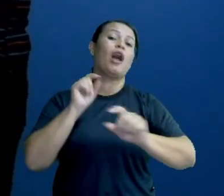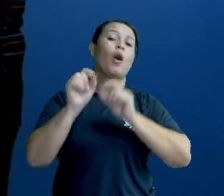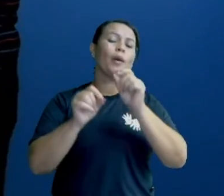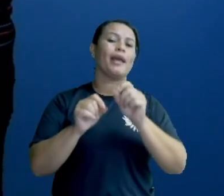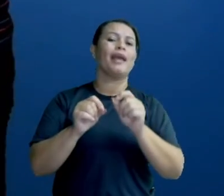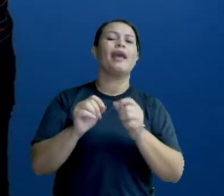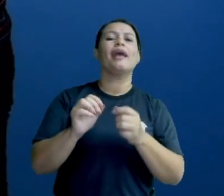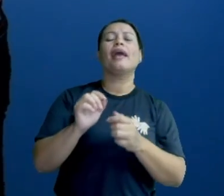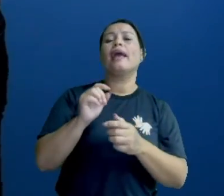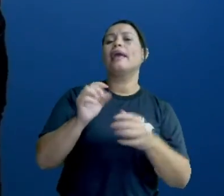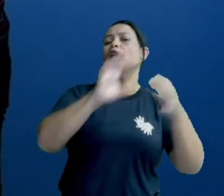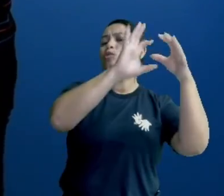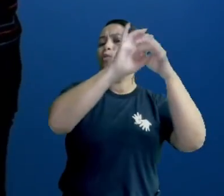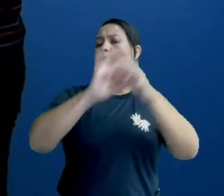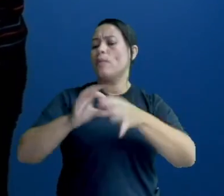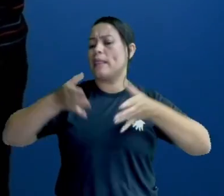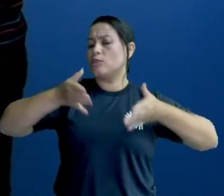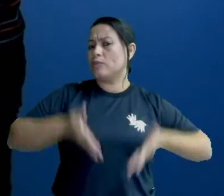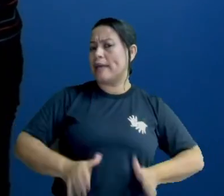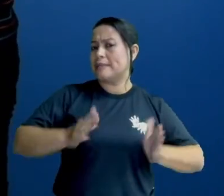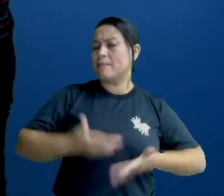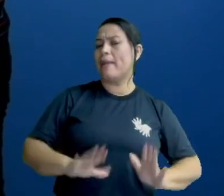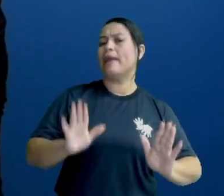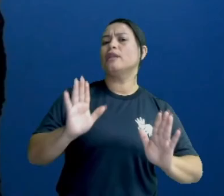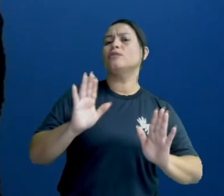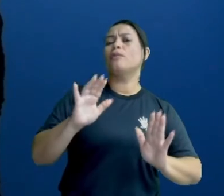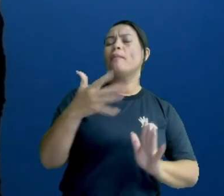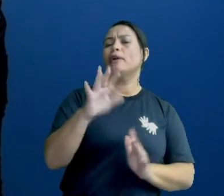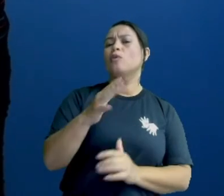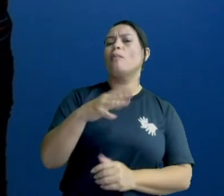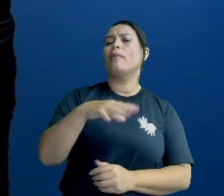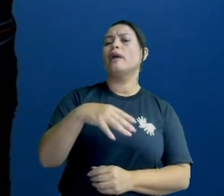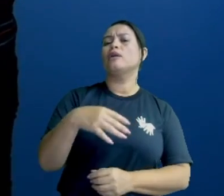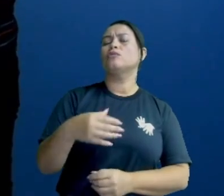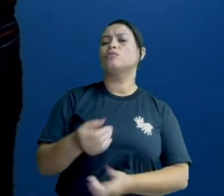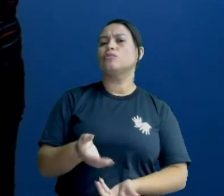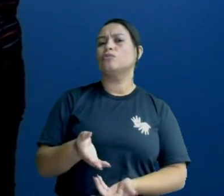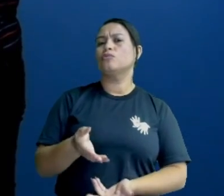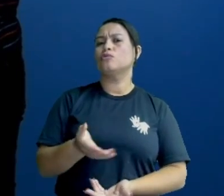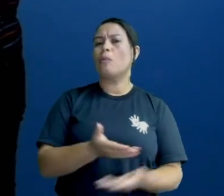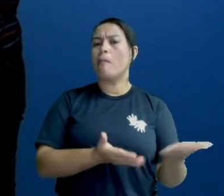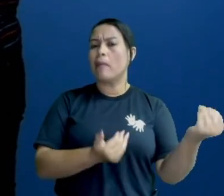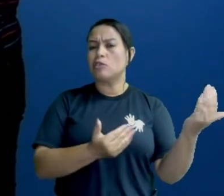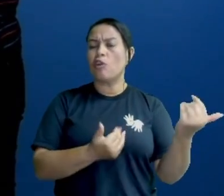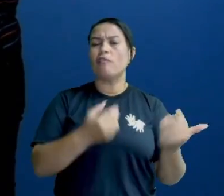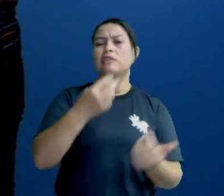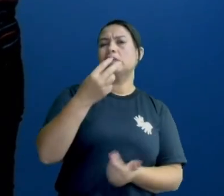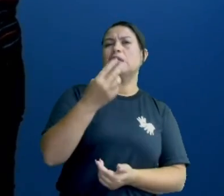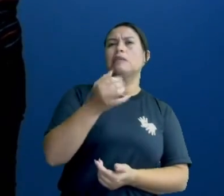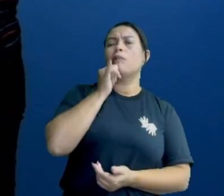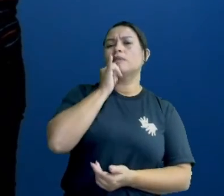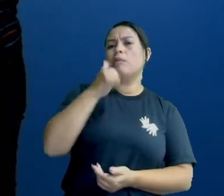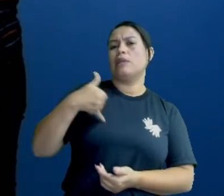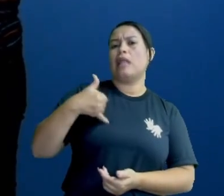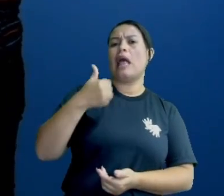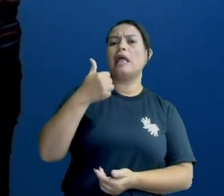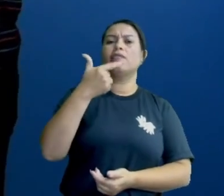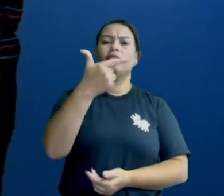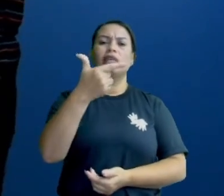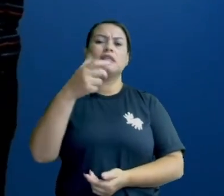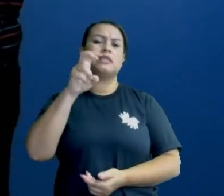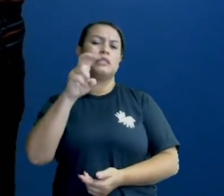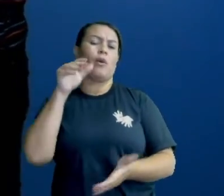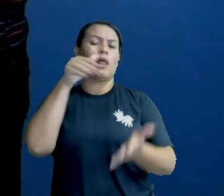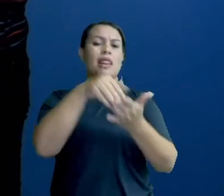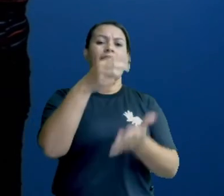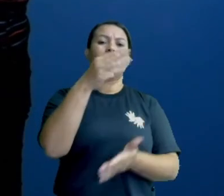que, num contexto do nascimento, nas faixas etárias mais novas, até, por exemplo, 25, 30 anos, predomina homens.